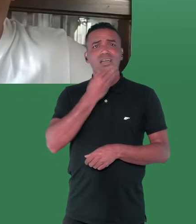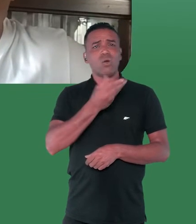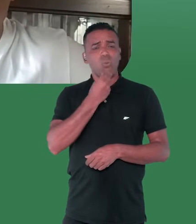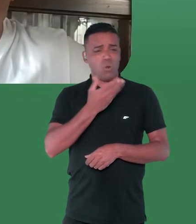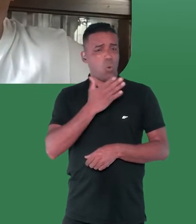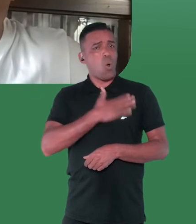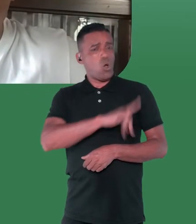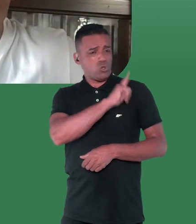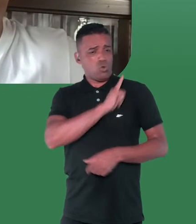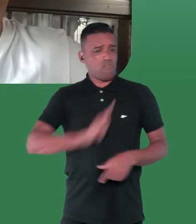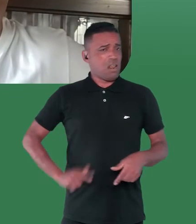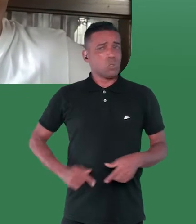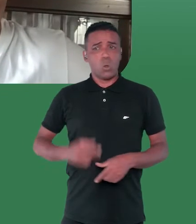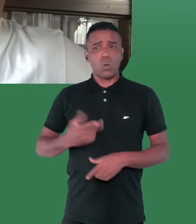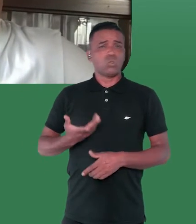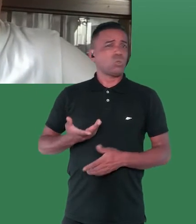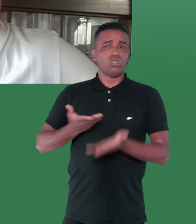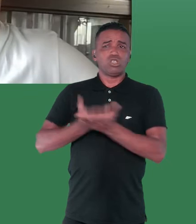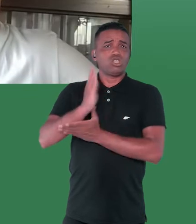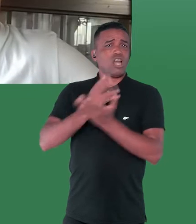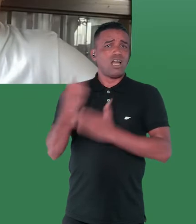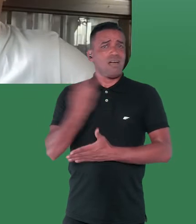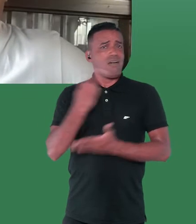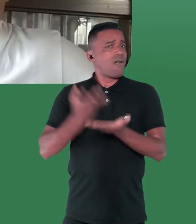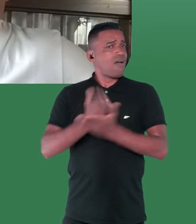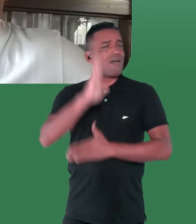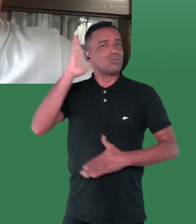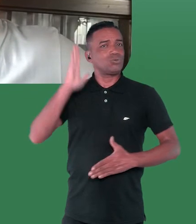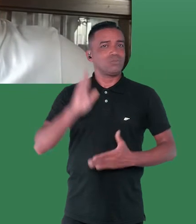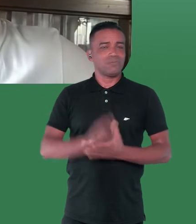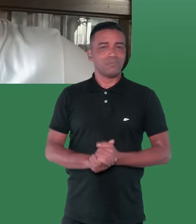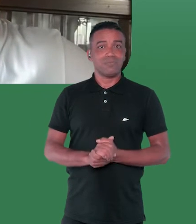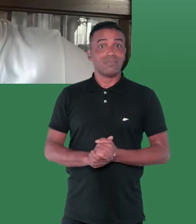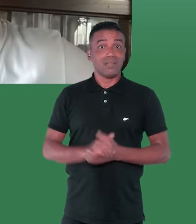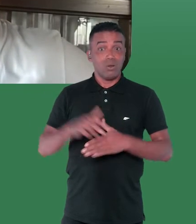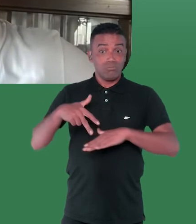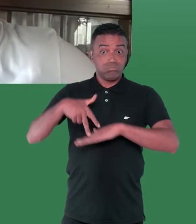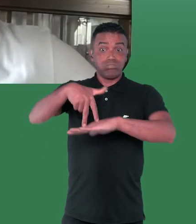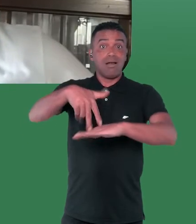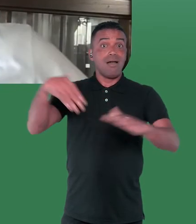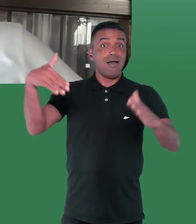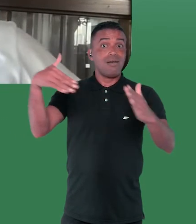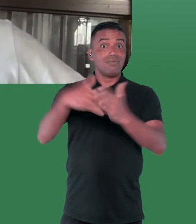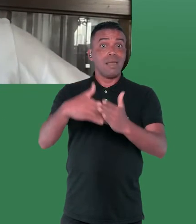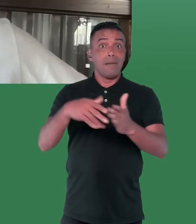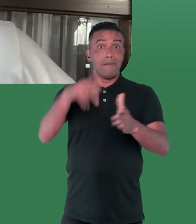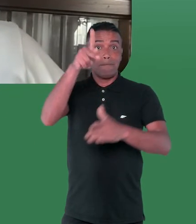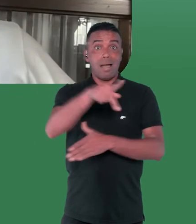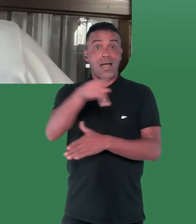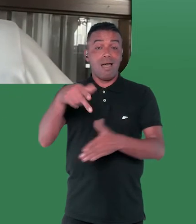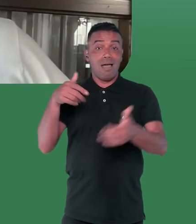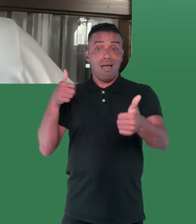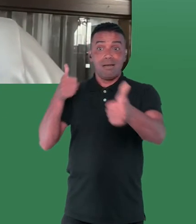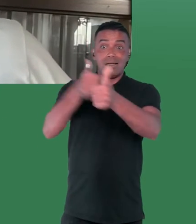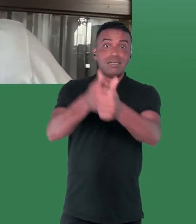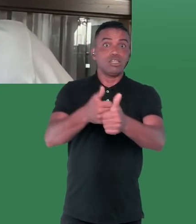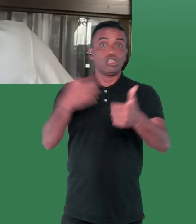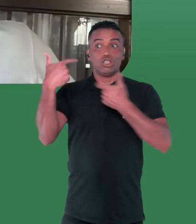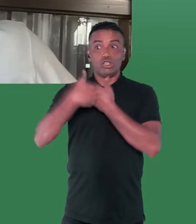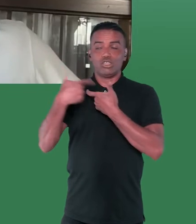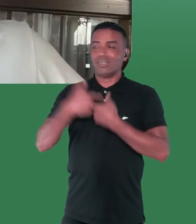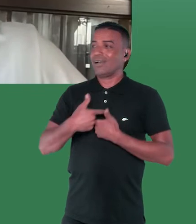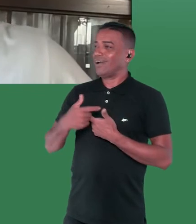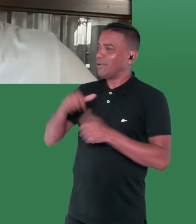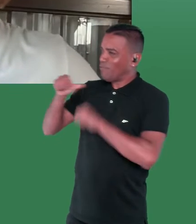eu gosto, seus dois burricidos. Foi dali no altar me xingando. É bom que virou história,